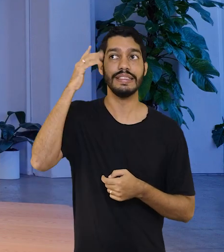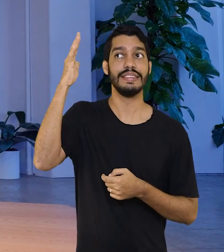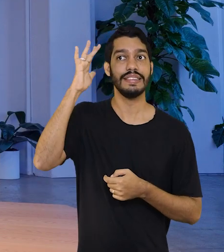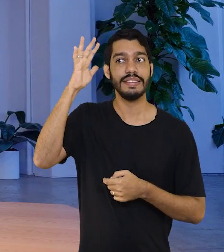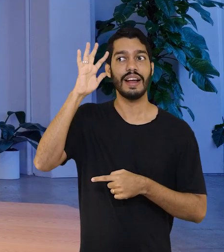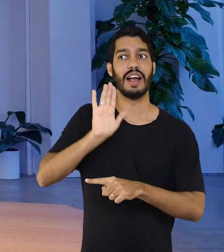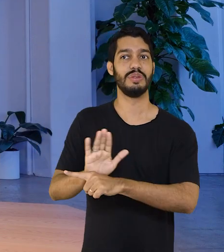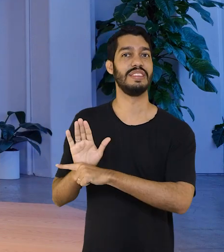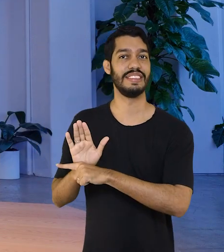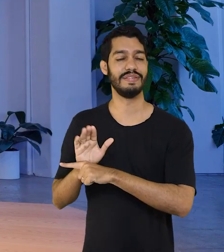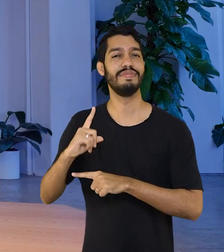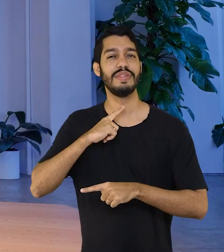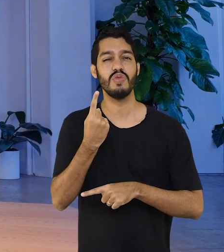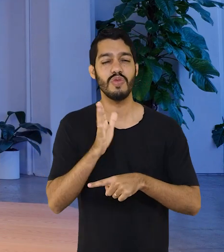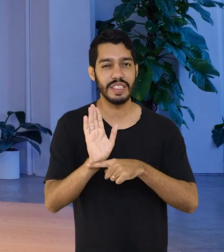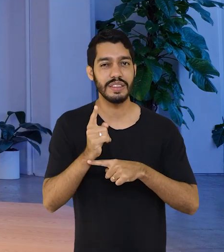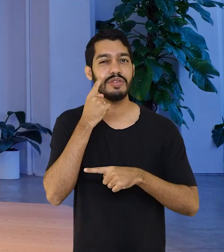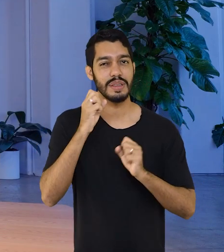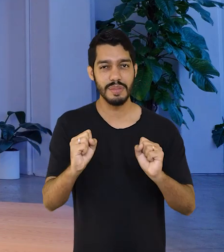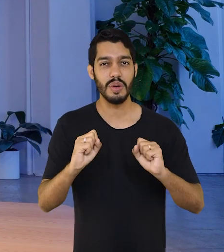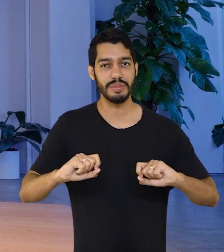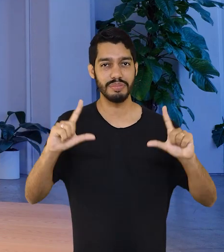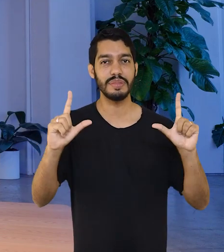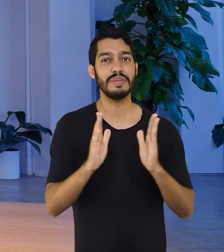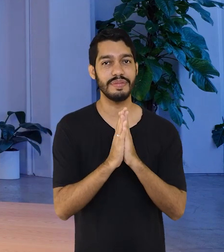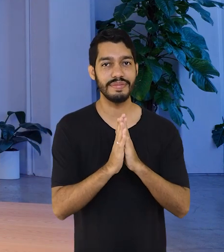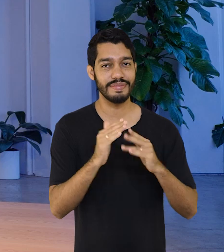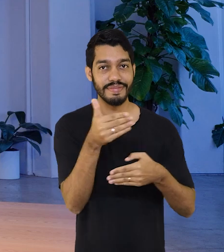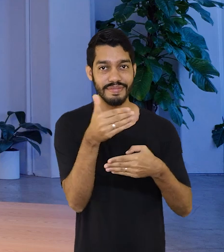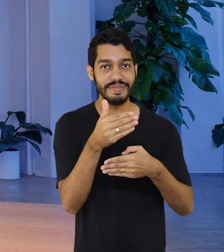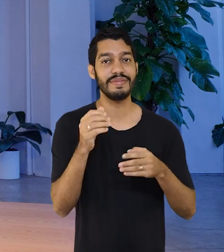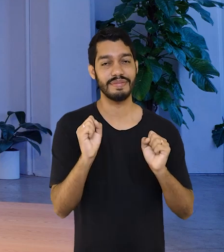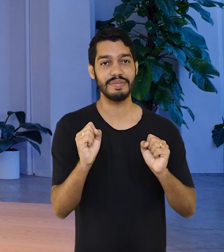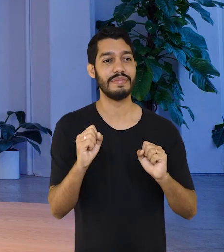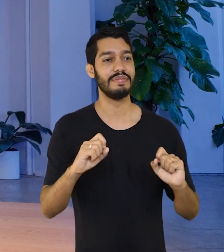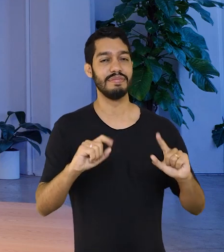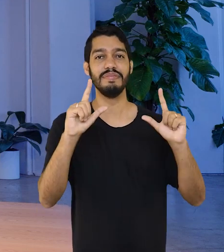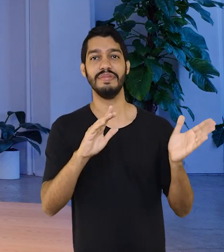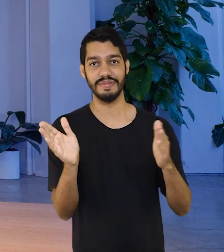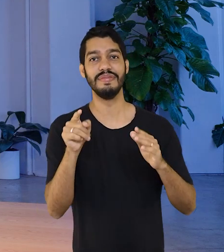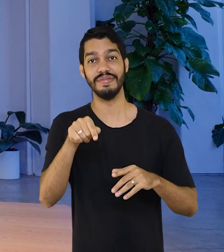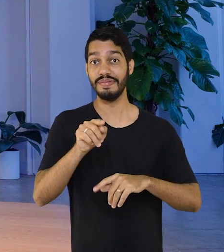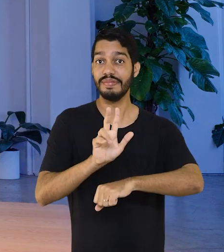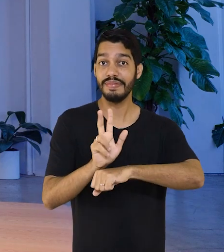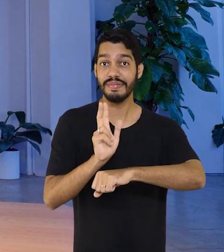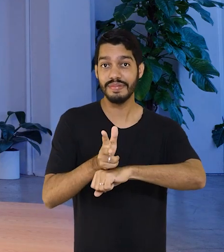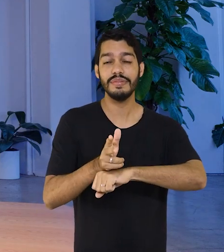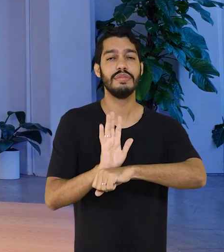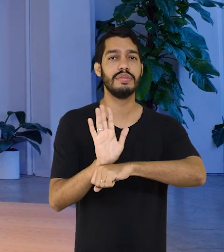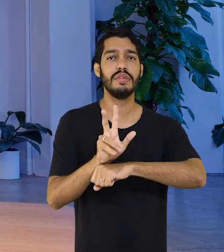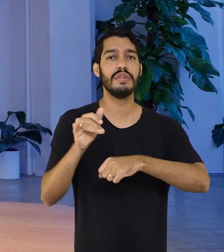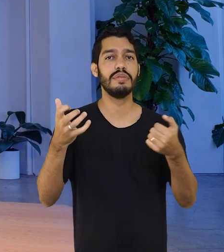escala. E aí tem um vídeo que eu acho que ajuda sempre a tangibilizar, então pode passar o próximo slide, pode passar o próximo também, esse